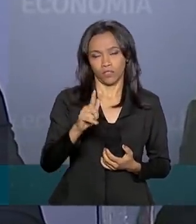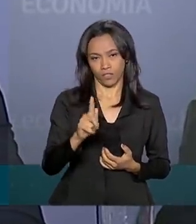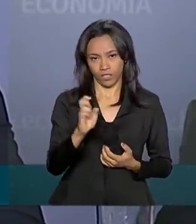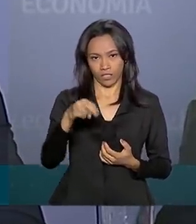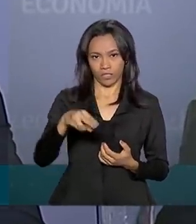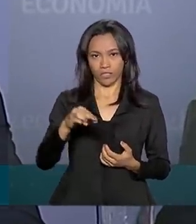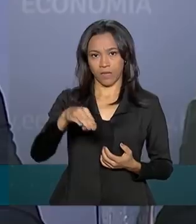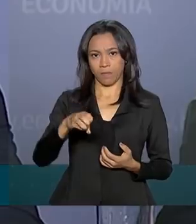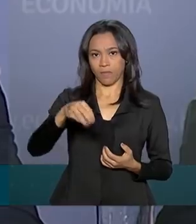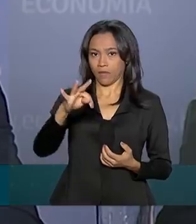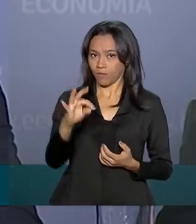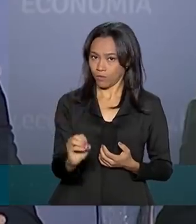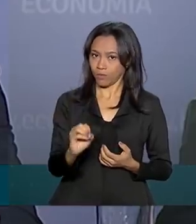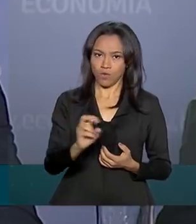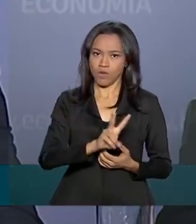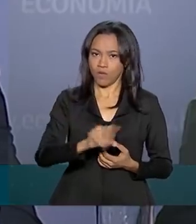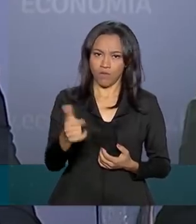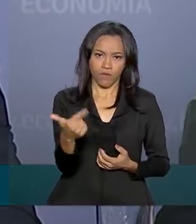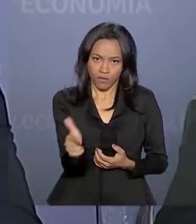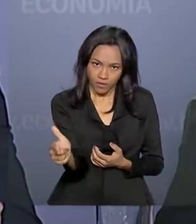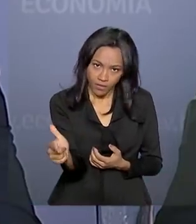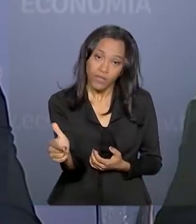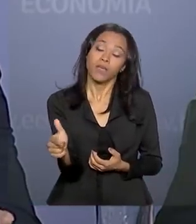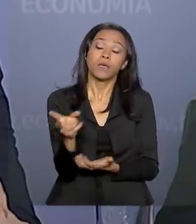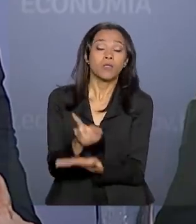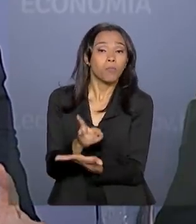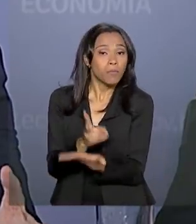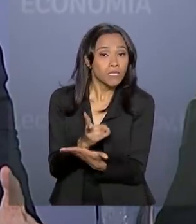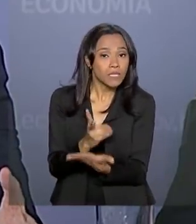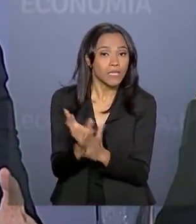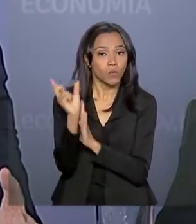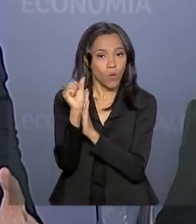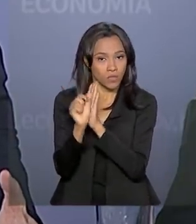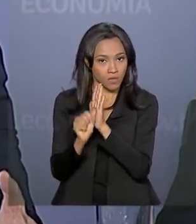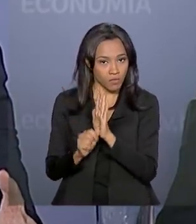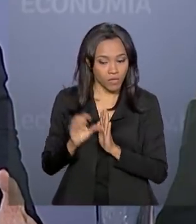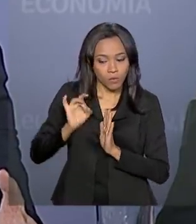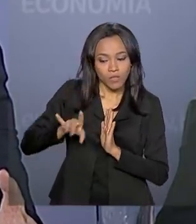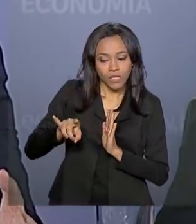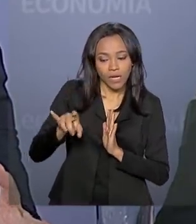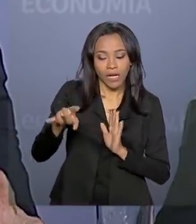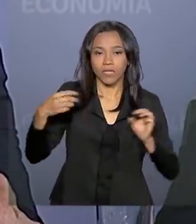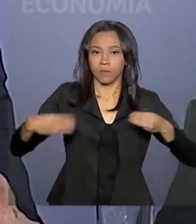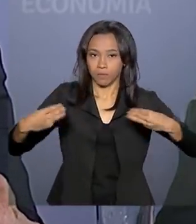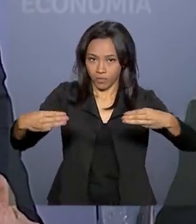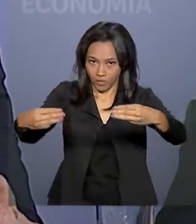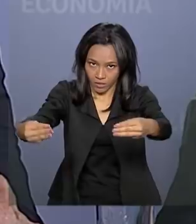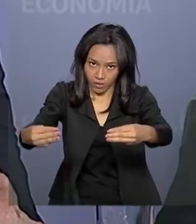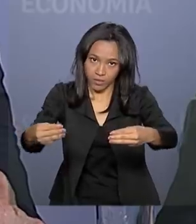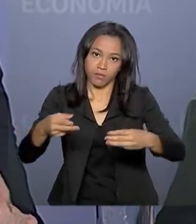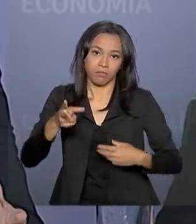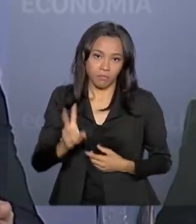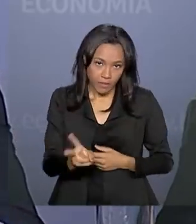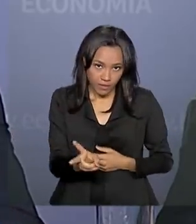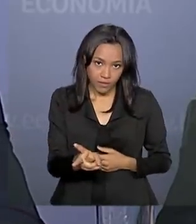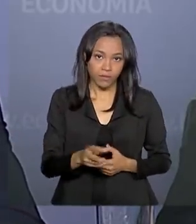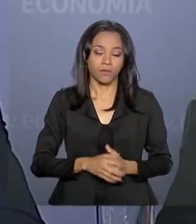nós estamos mantendo os limites orçamentários atuais dos ministérios do Poder Executivo,